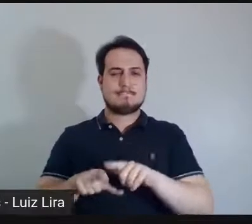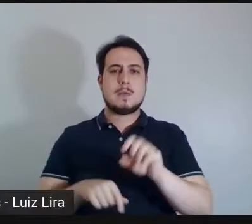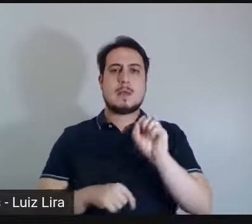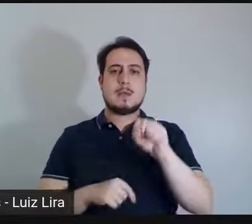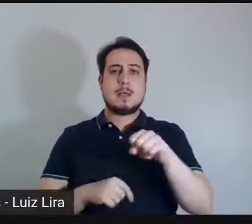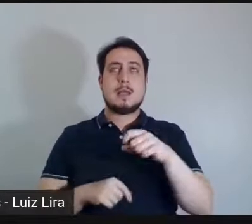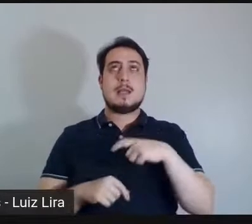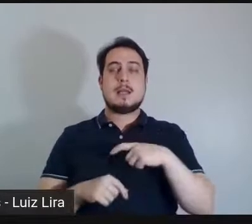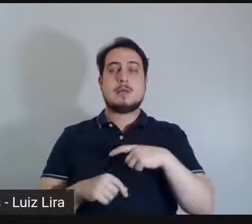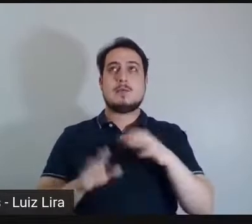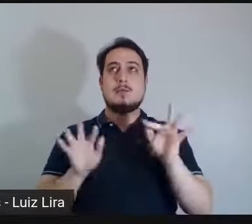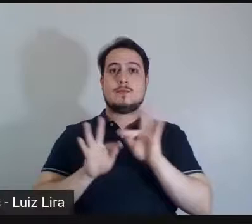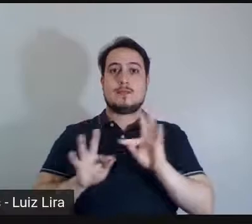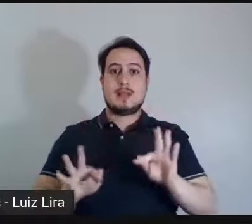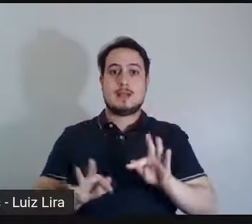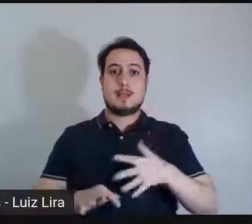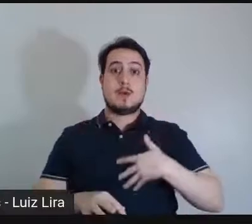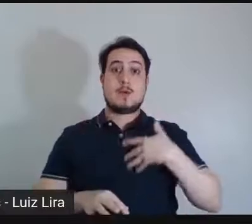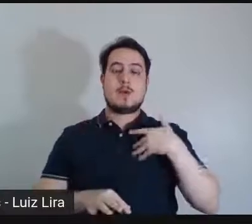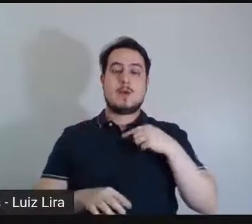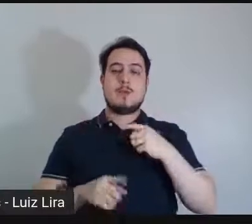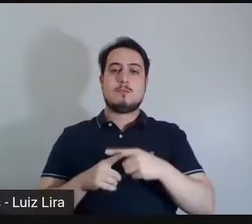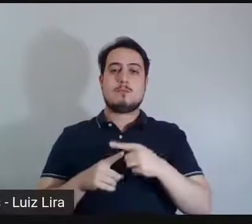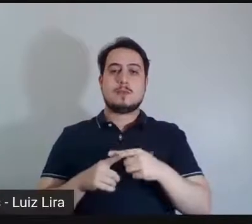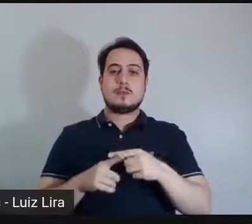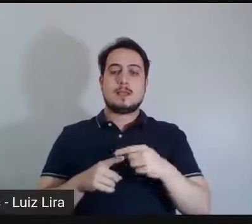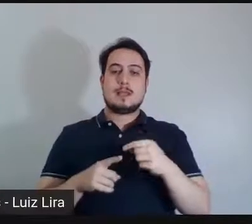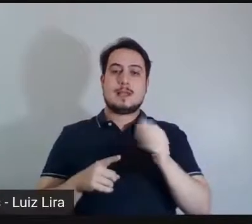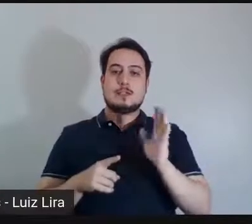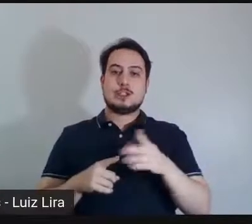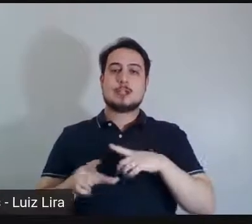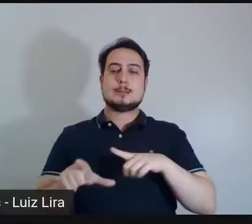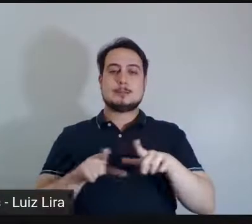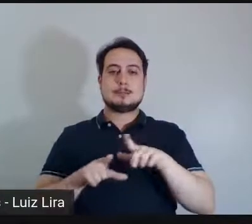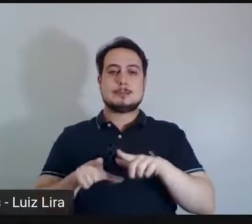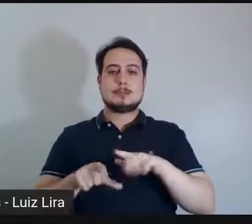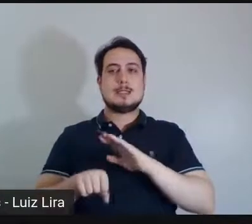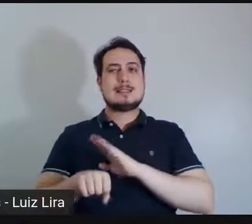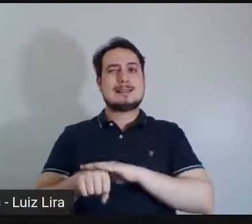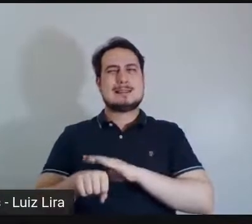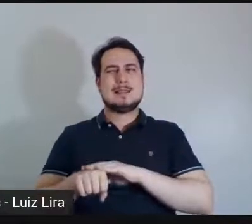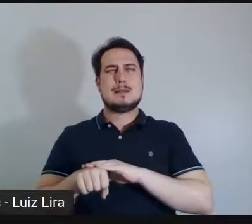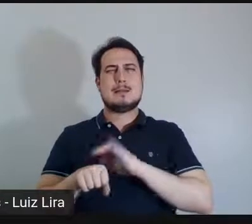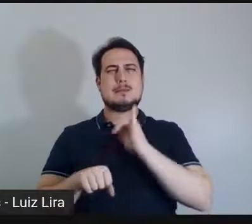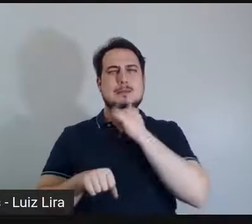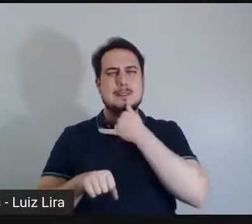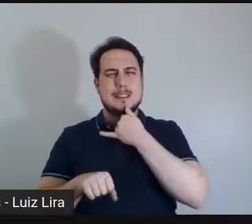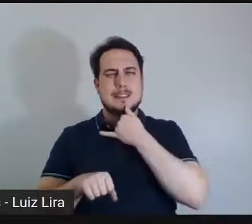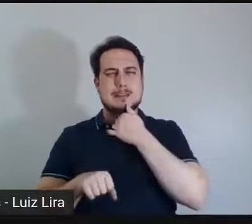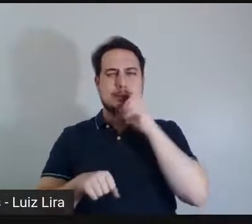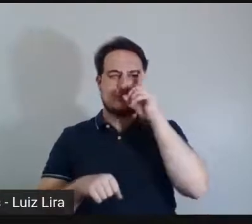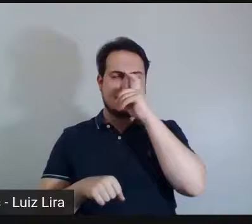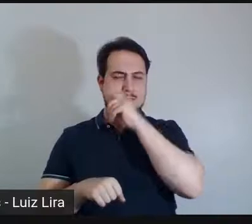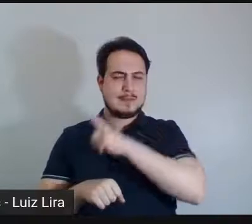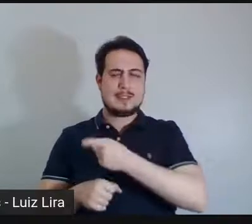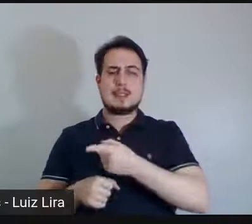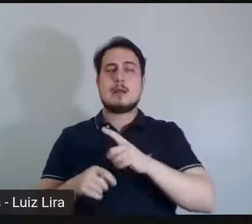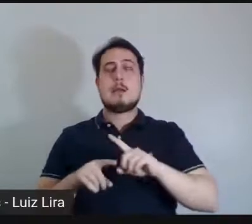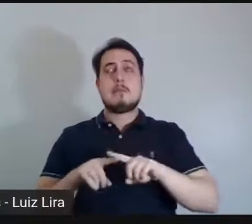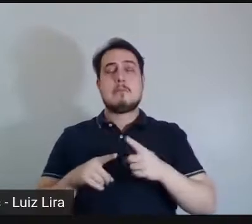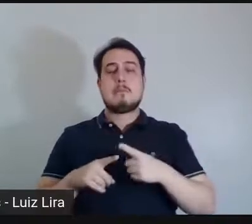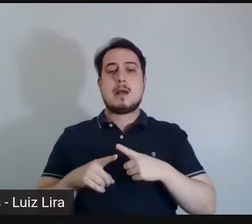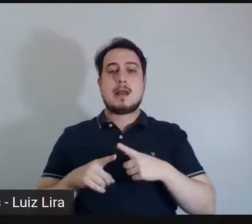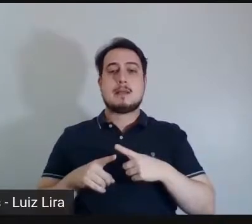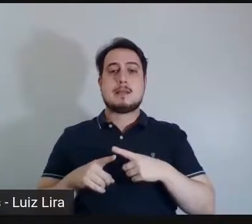de ter atuado nisso, embora numa situação não muito boa, de dizer que teve o privilégio de atuação. Mas